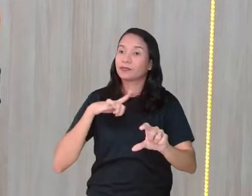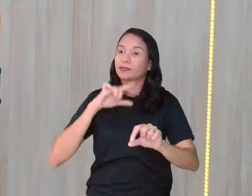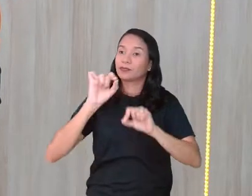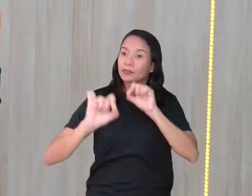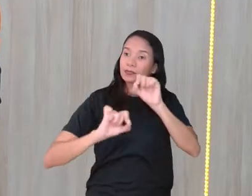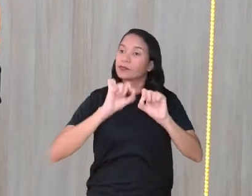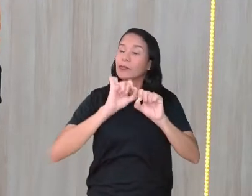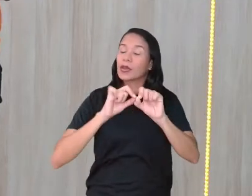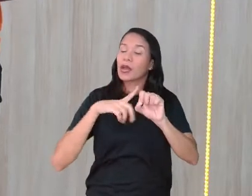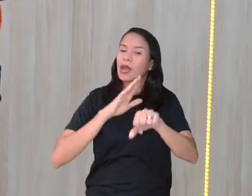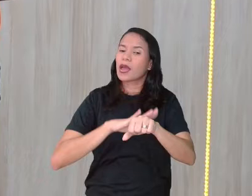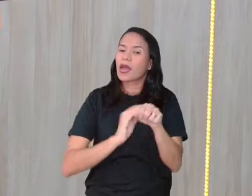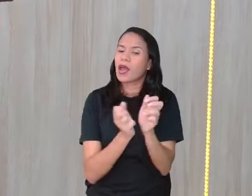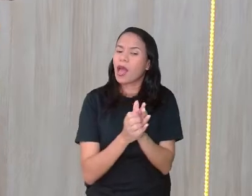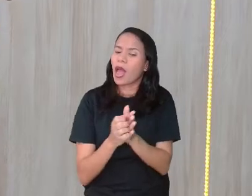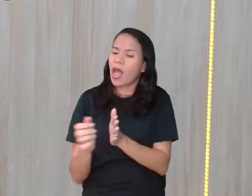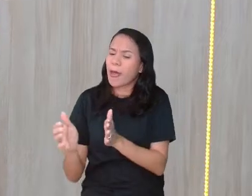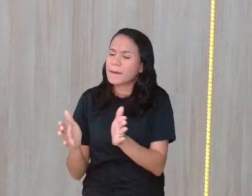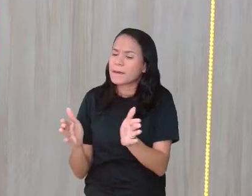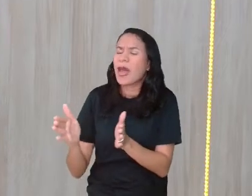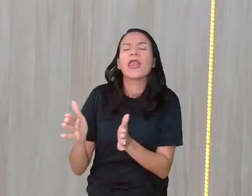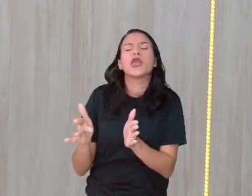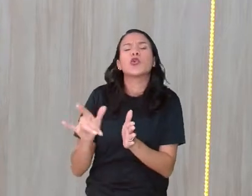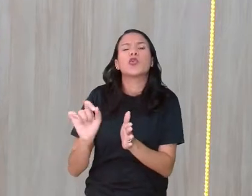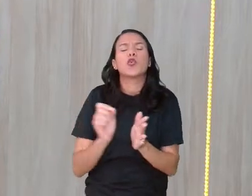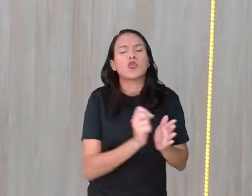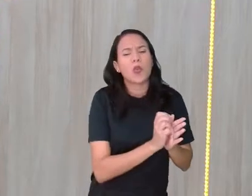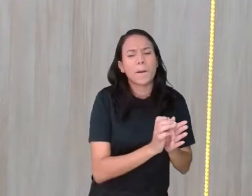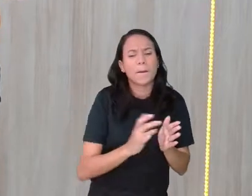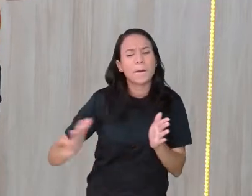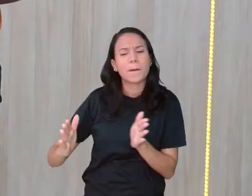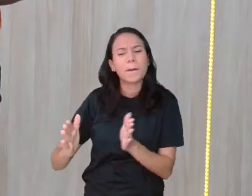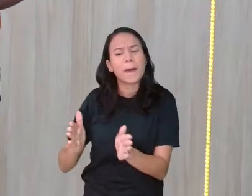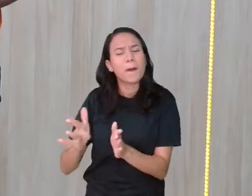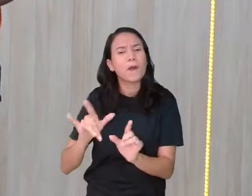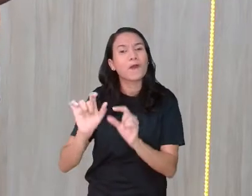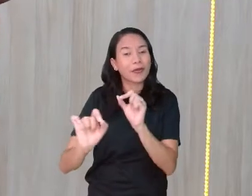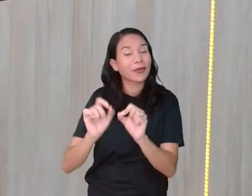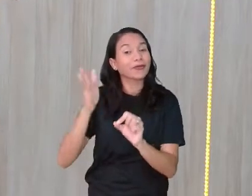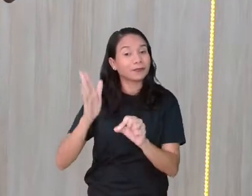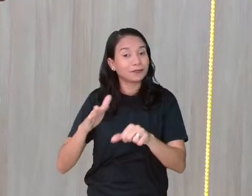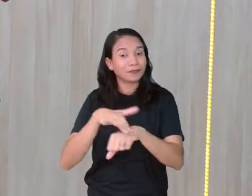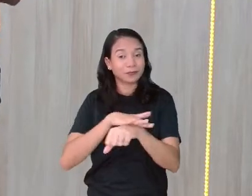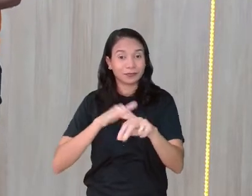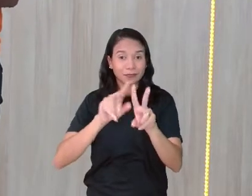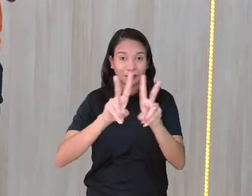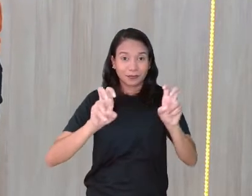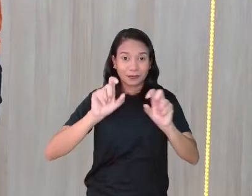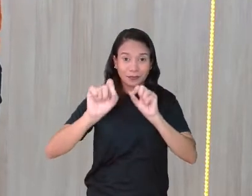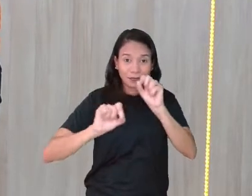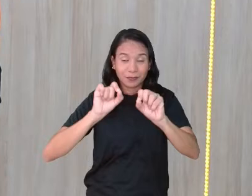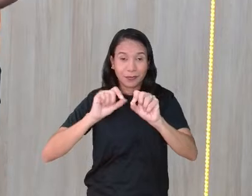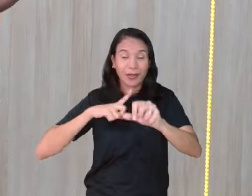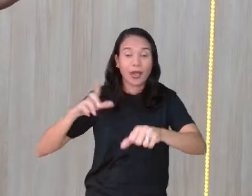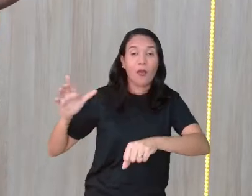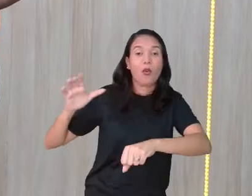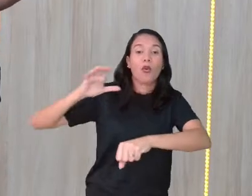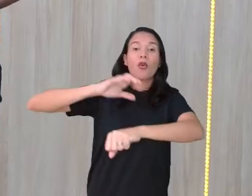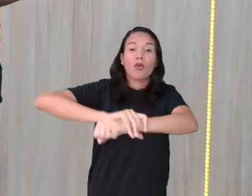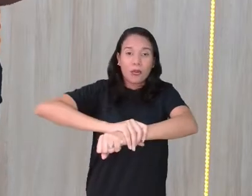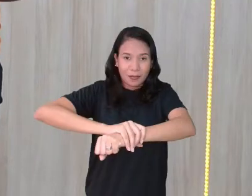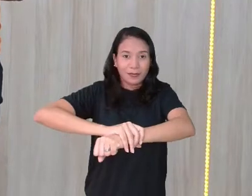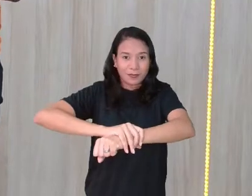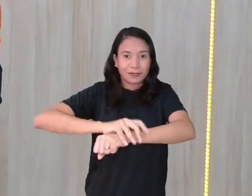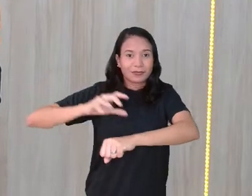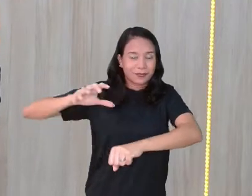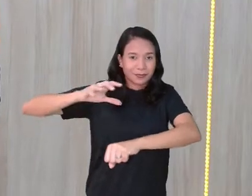E que período é esse, né? Que período que a gente está retratando aqui? A gente já falou disso hoje, né? O período colonial,